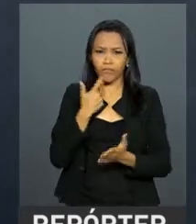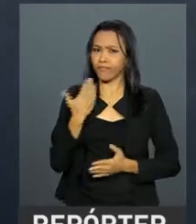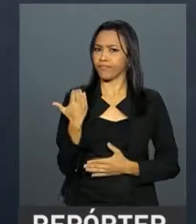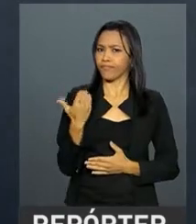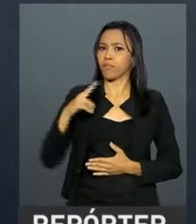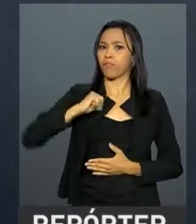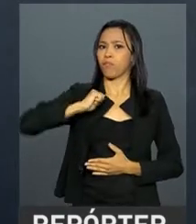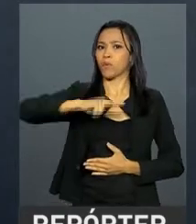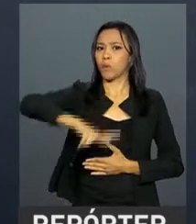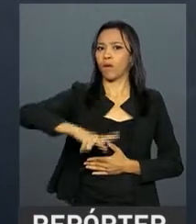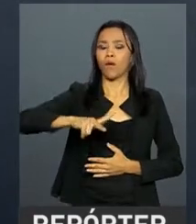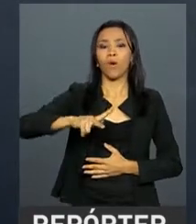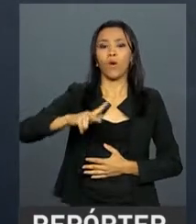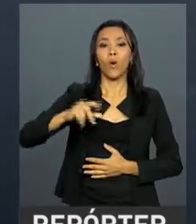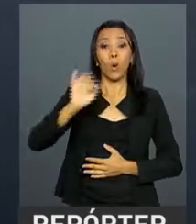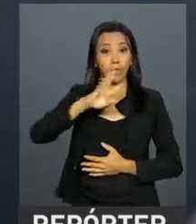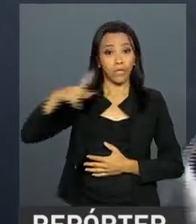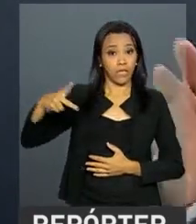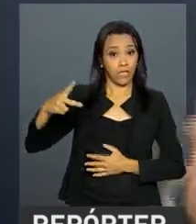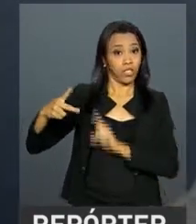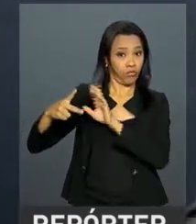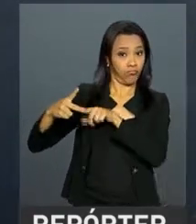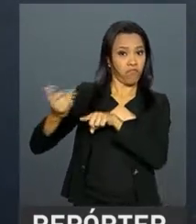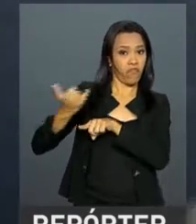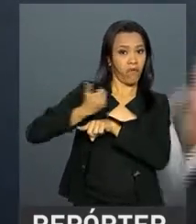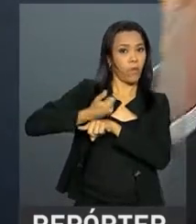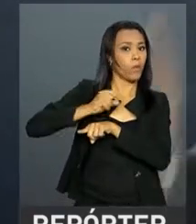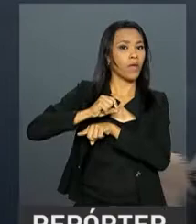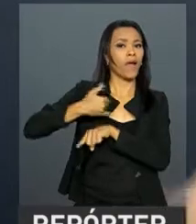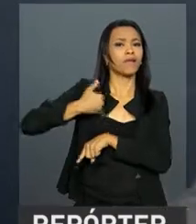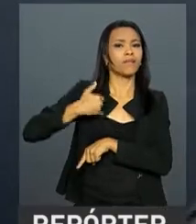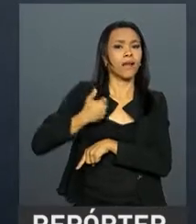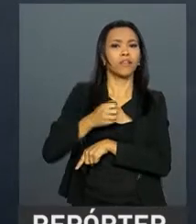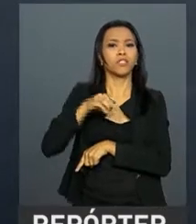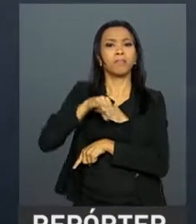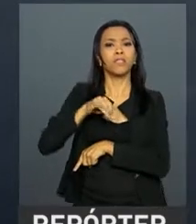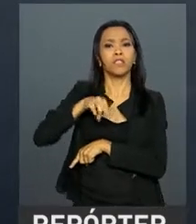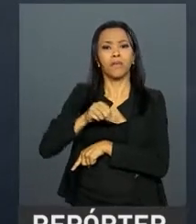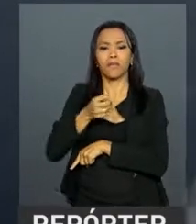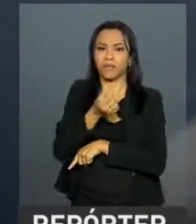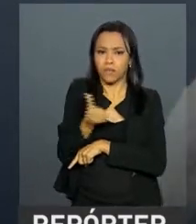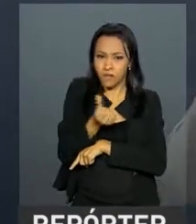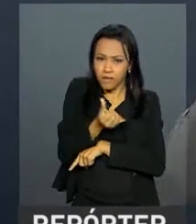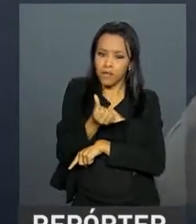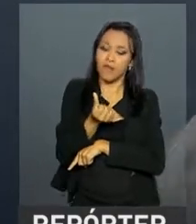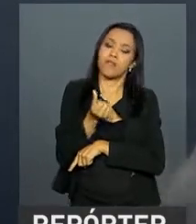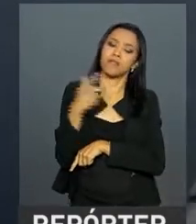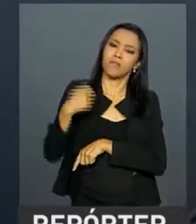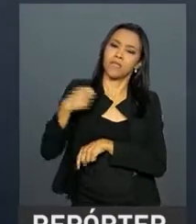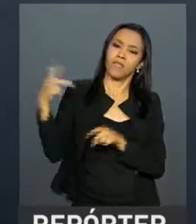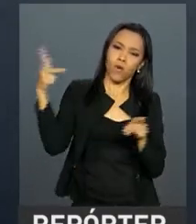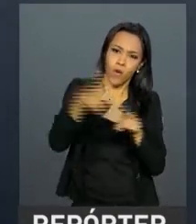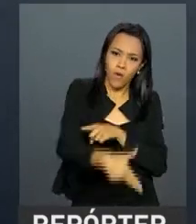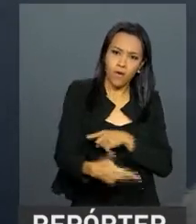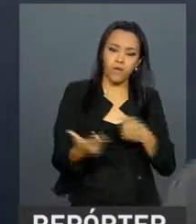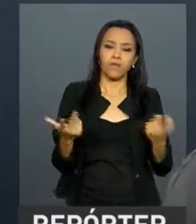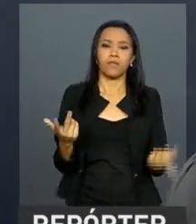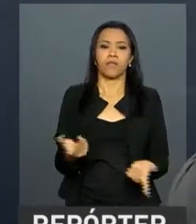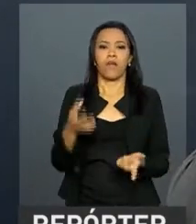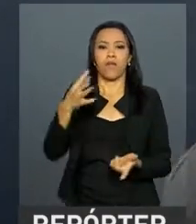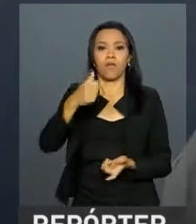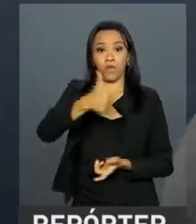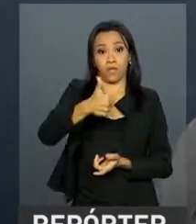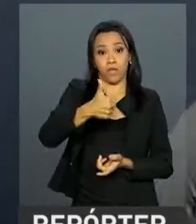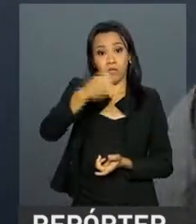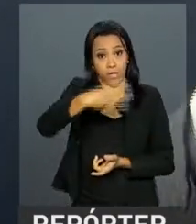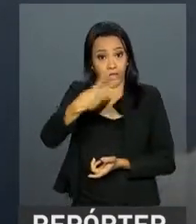Portugal. O senhor presidente me dizia que lá a idade mínima, 66 anos, tiveram que cortar o 13º salário, lá havia